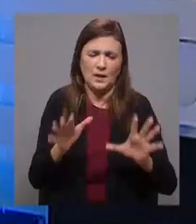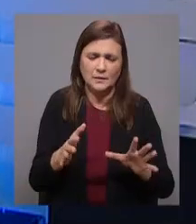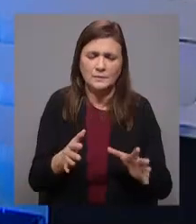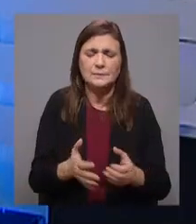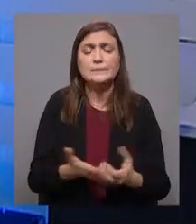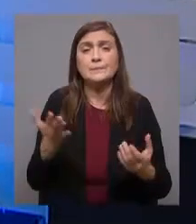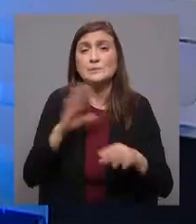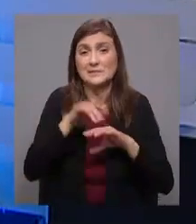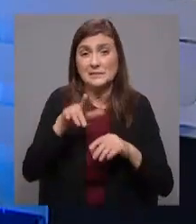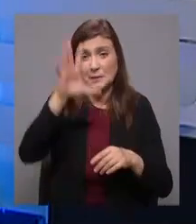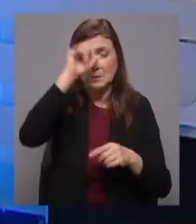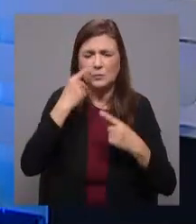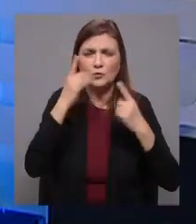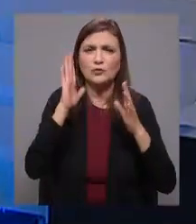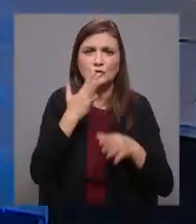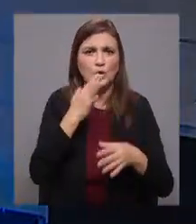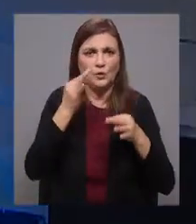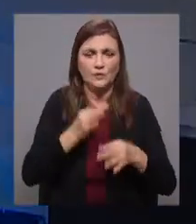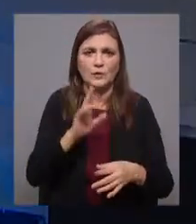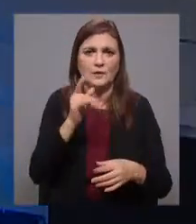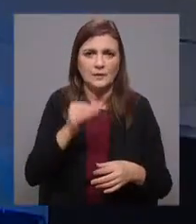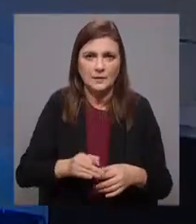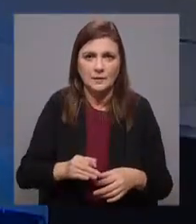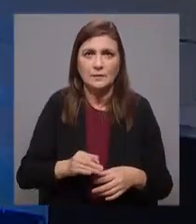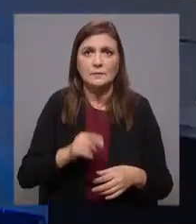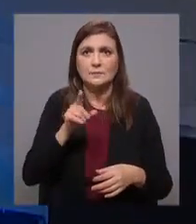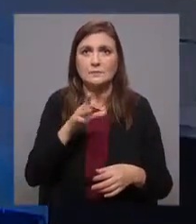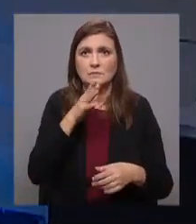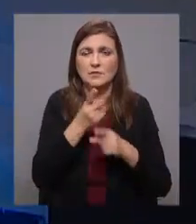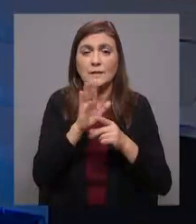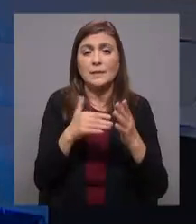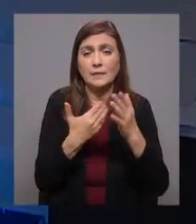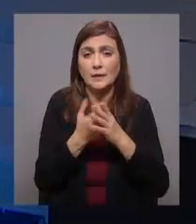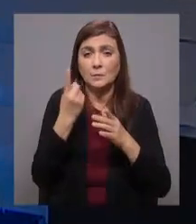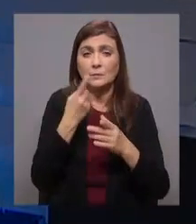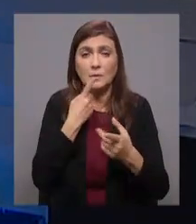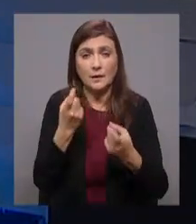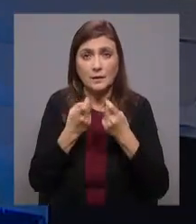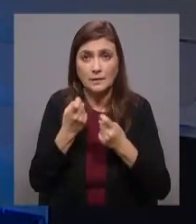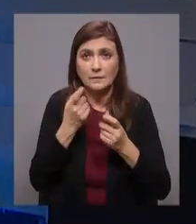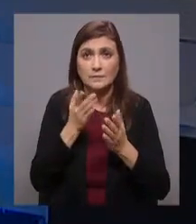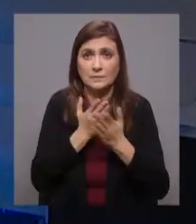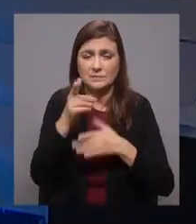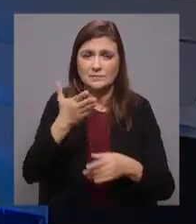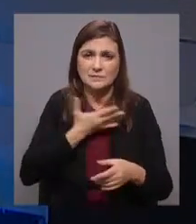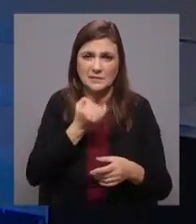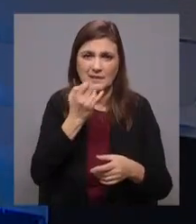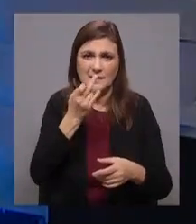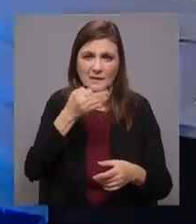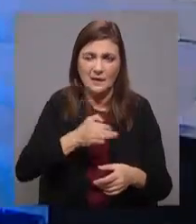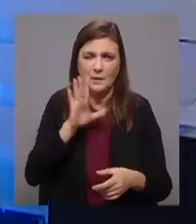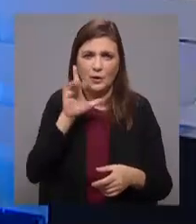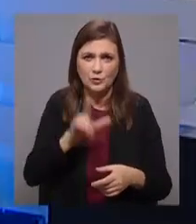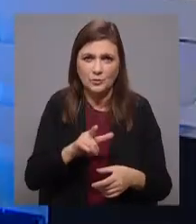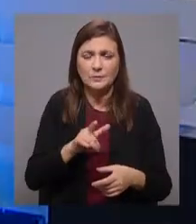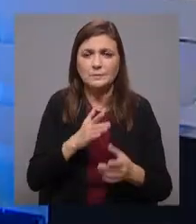isto, o Ministério Público já confirmou à RTP que os factos deram origem a um inquérito que corre termos no DIAP de Lisboa e que está